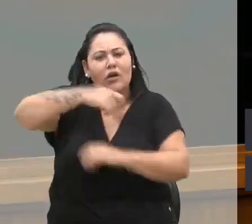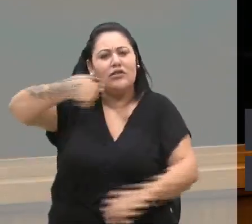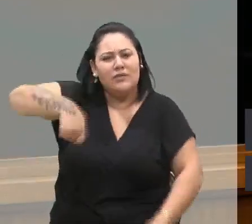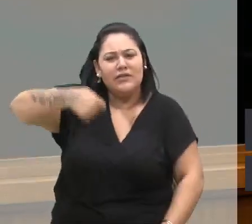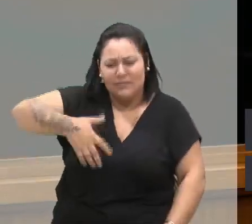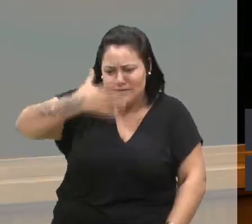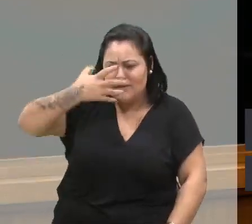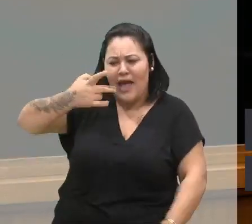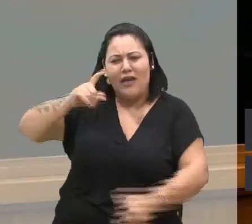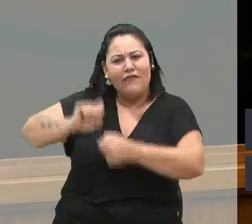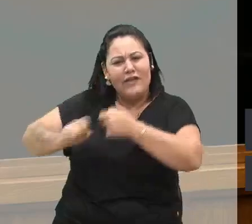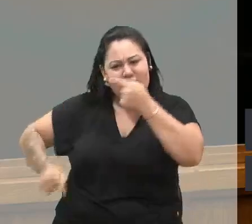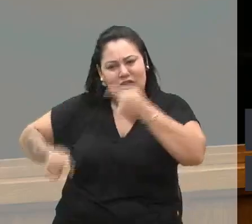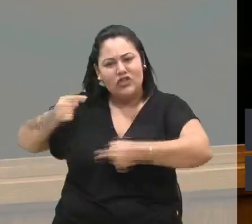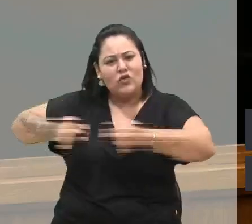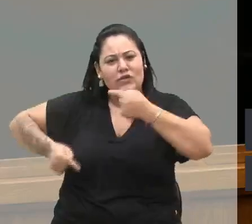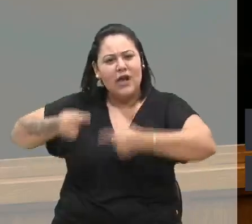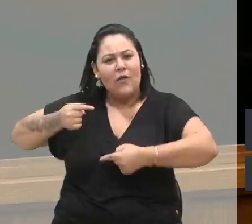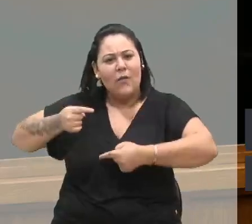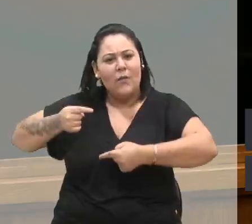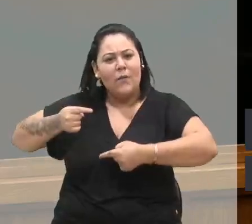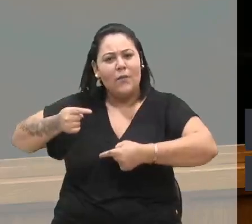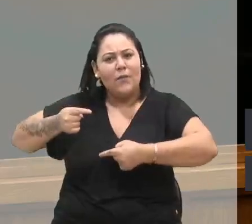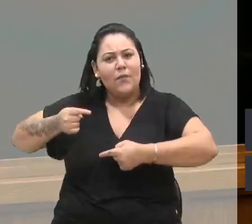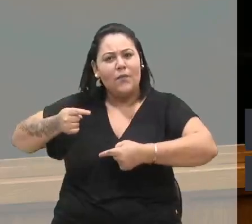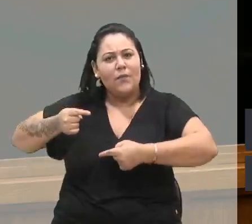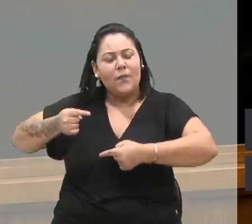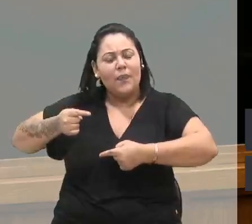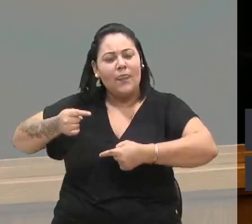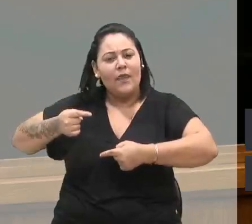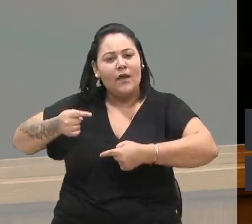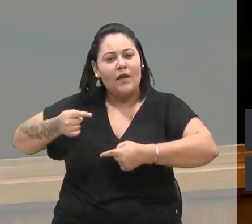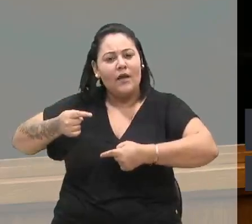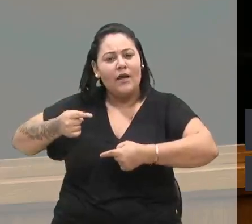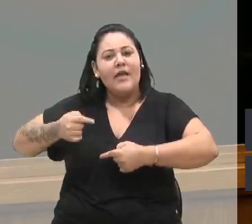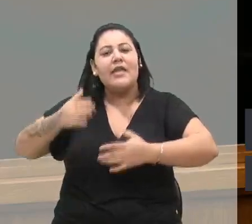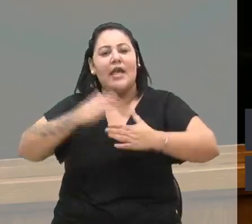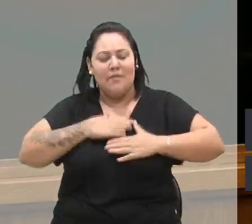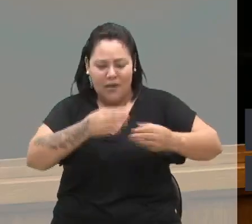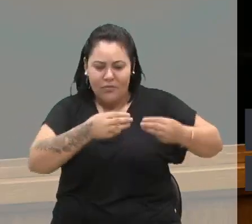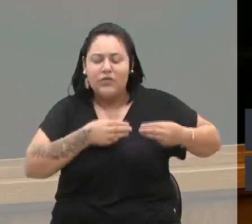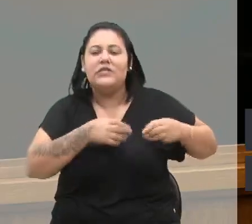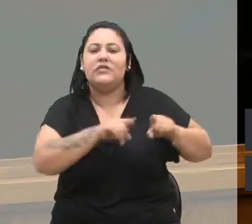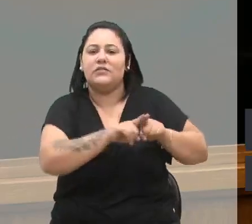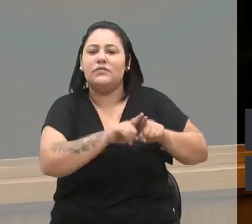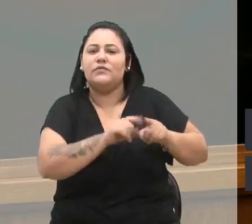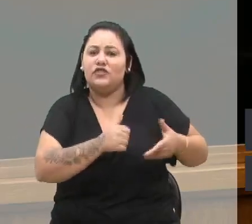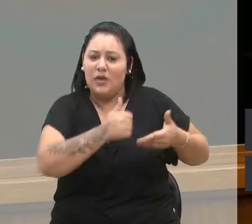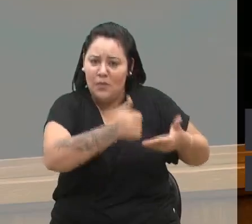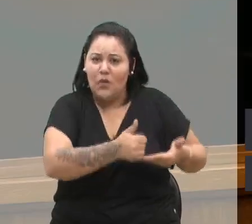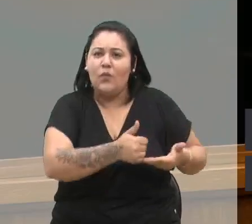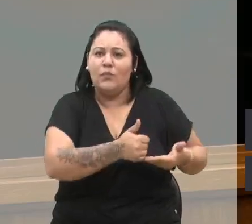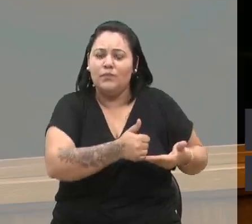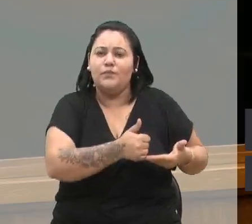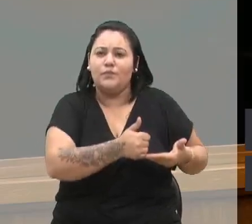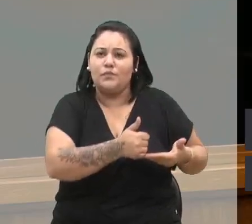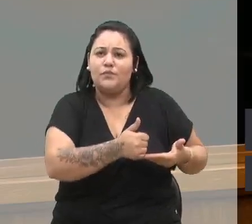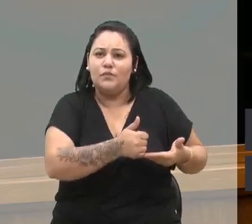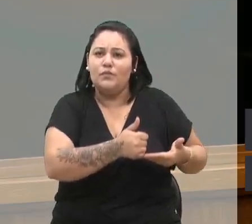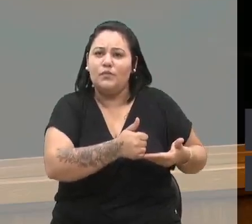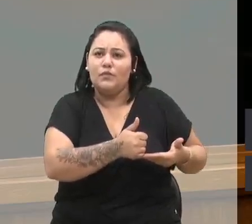seriamente fazer esse debate, mais uma vez, e a minha moção de pesar a